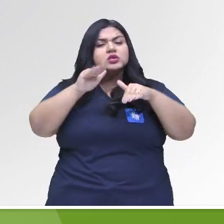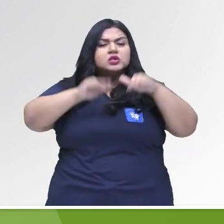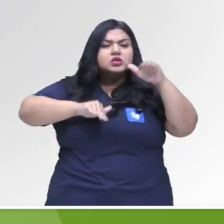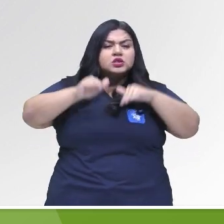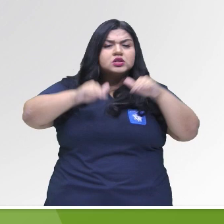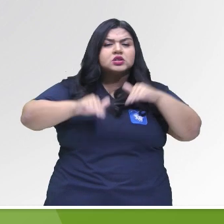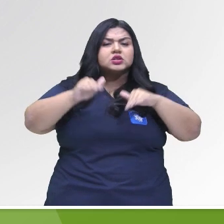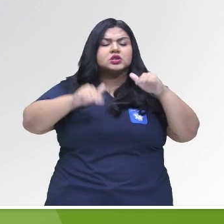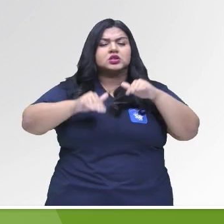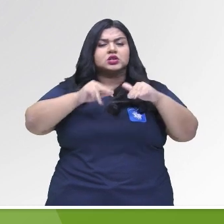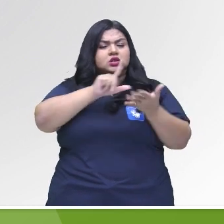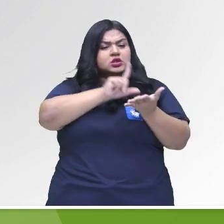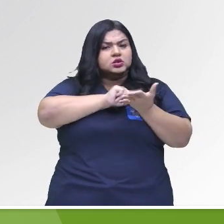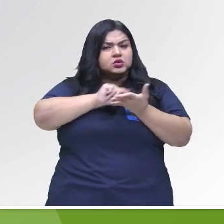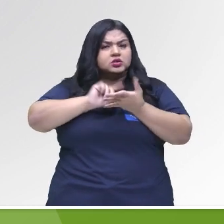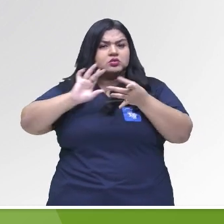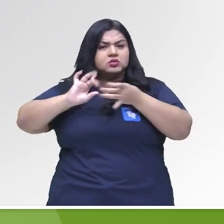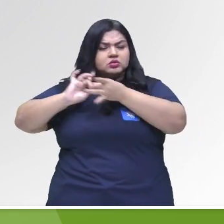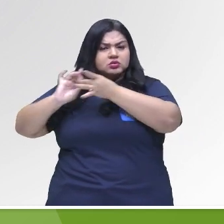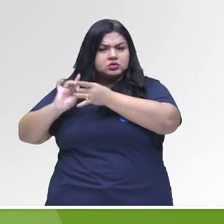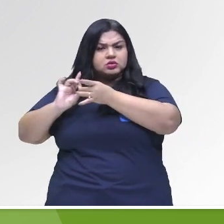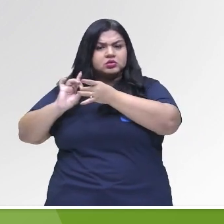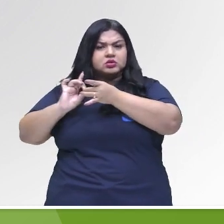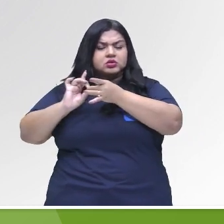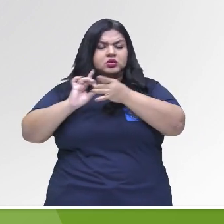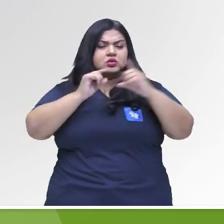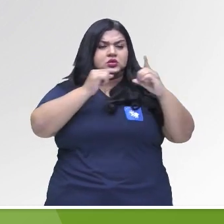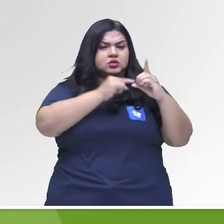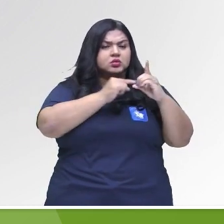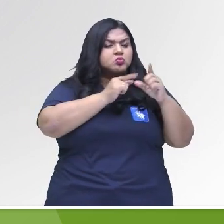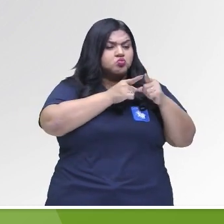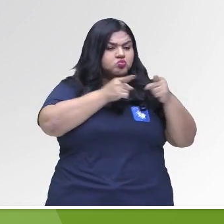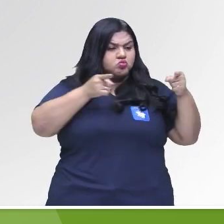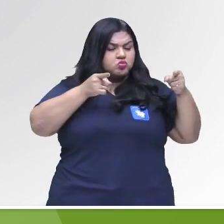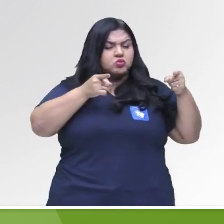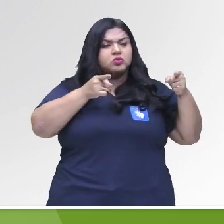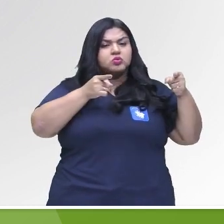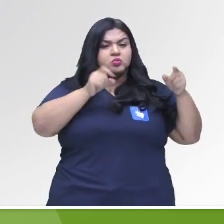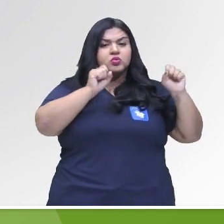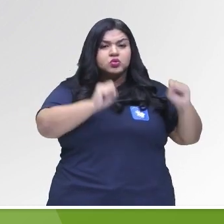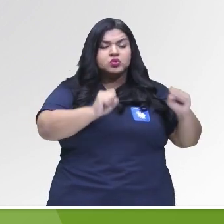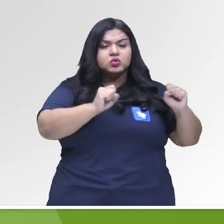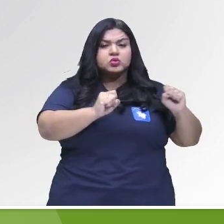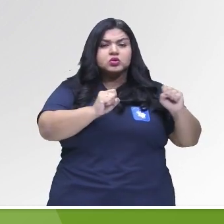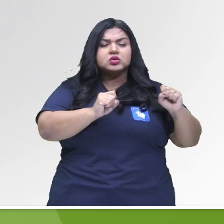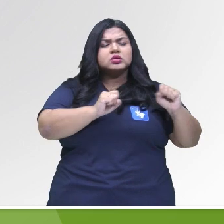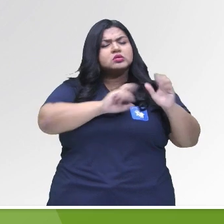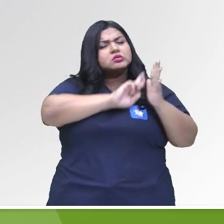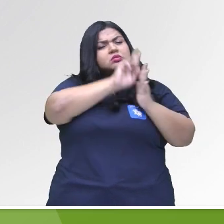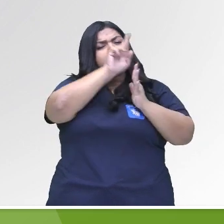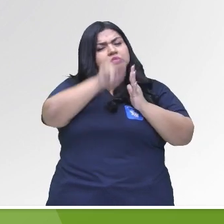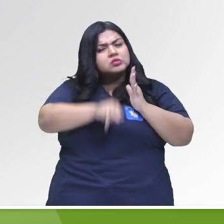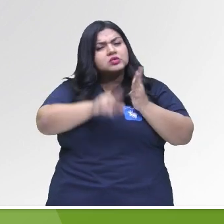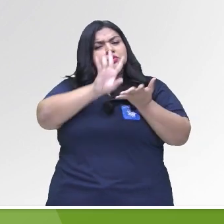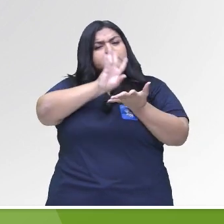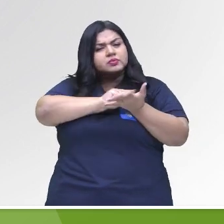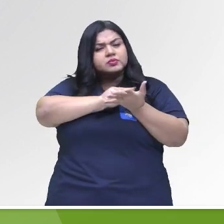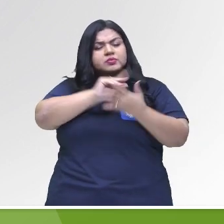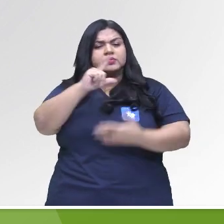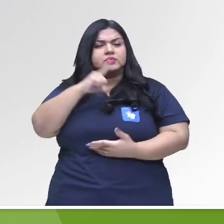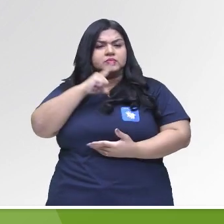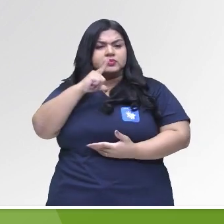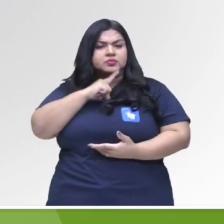os monômeros que os formam. A macromolécula pode dos diversos polímeros existentes,